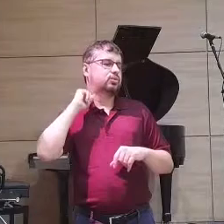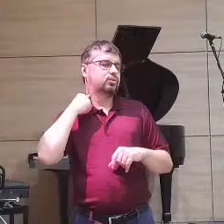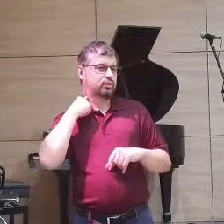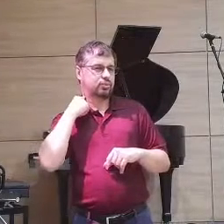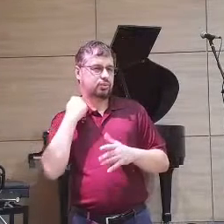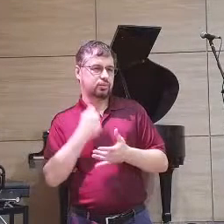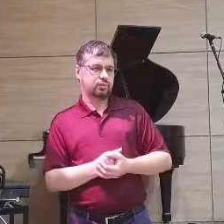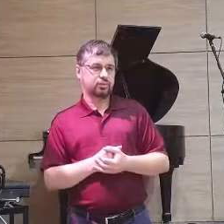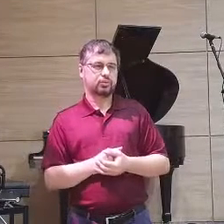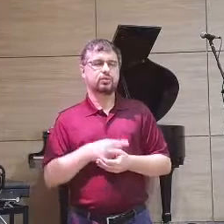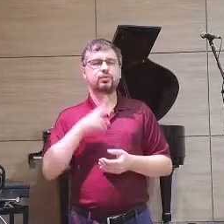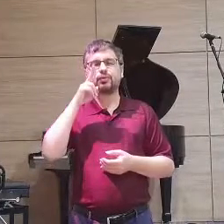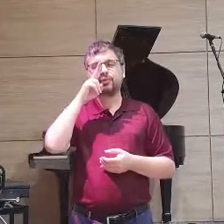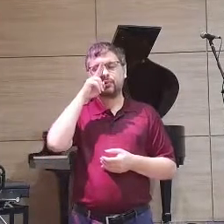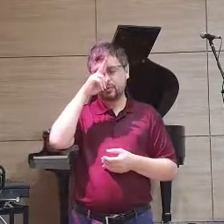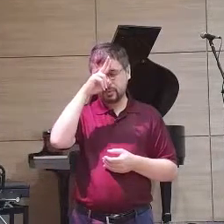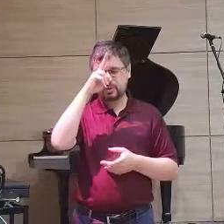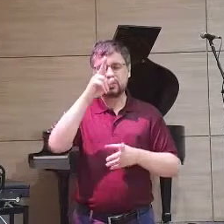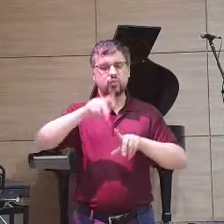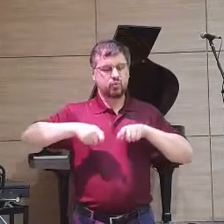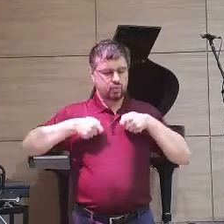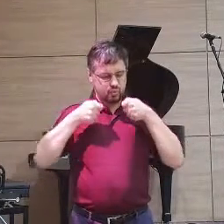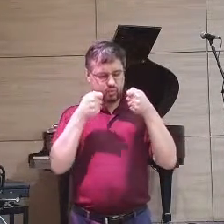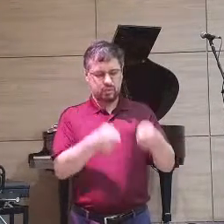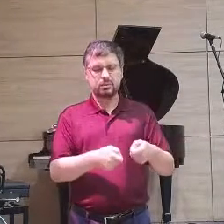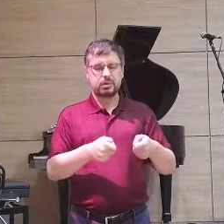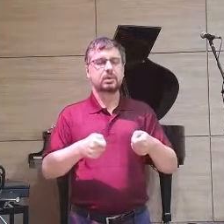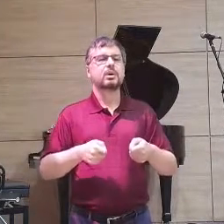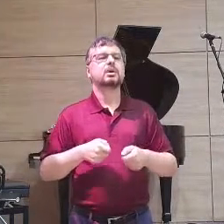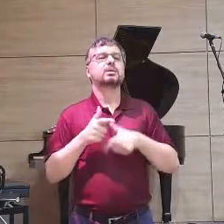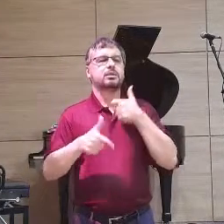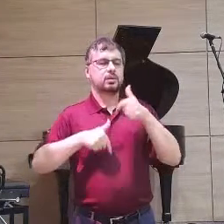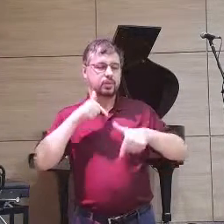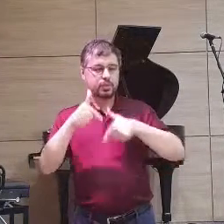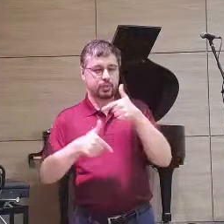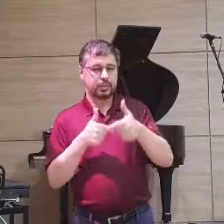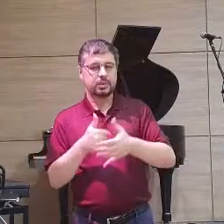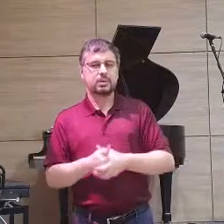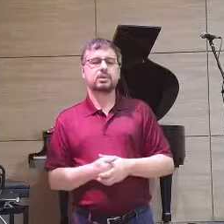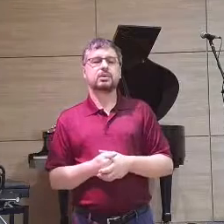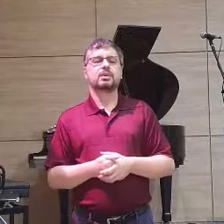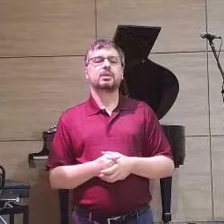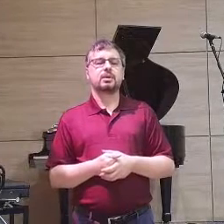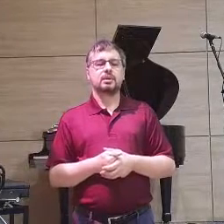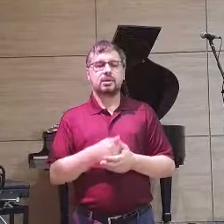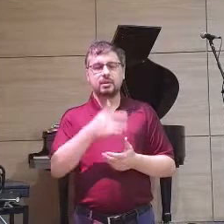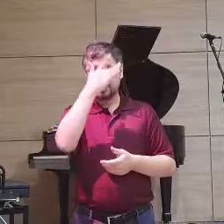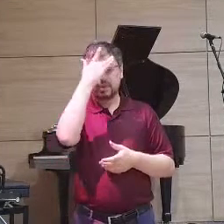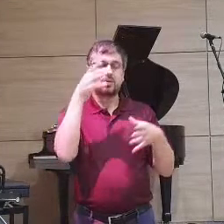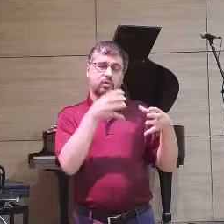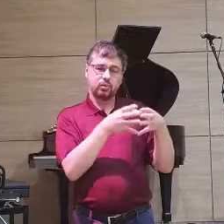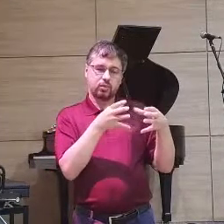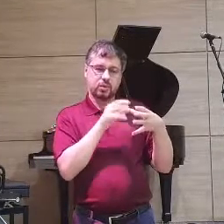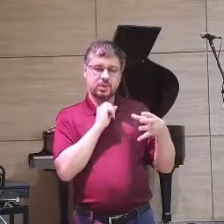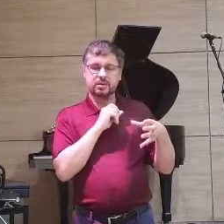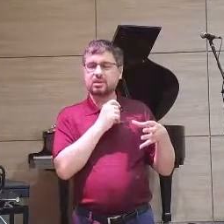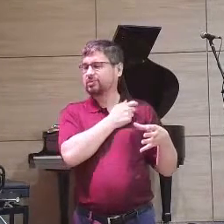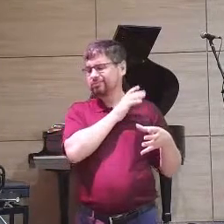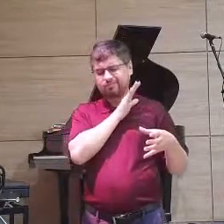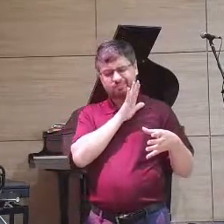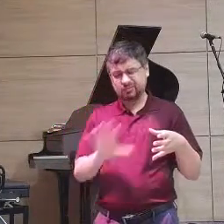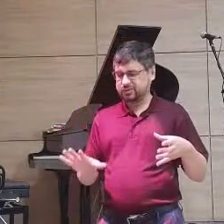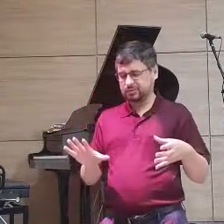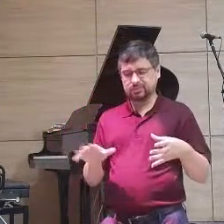esforço luta e aí e se soubesse ia ter um grupo assim insuportável